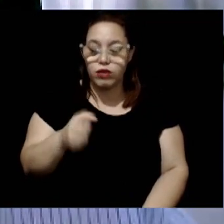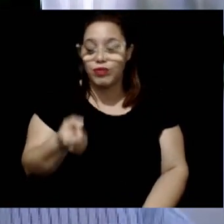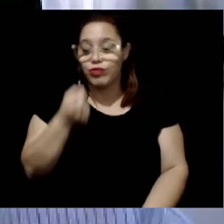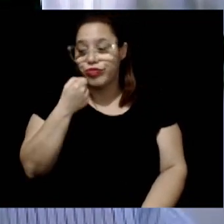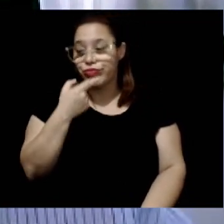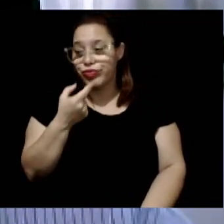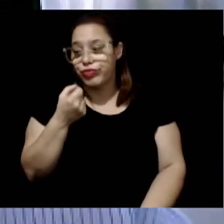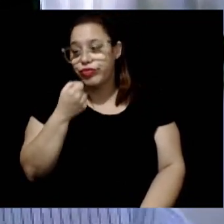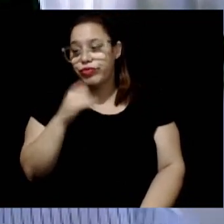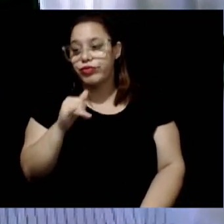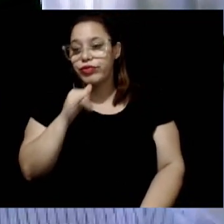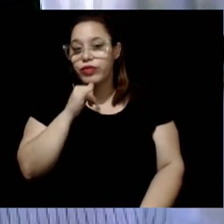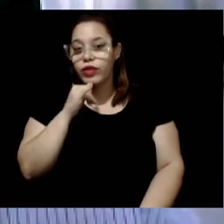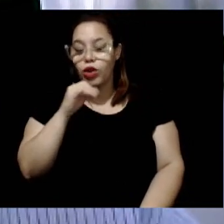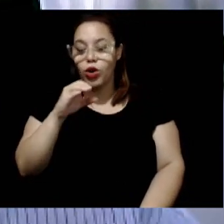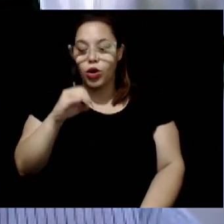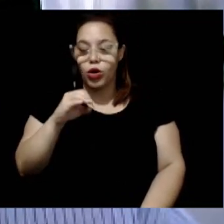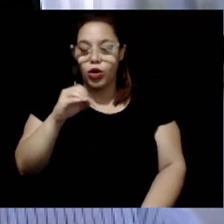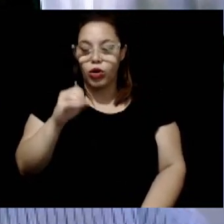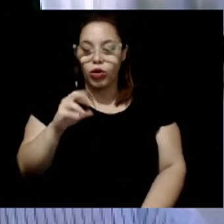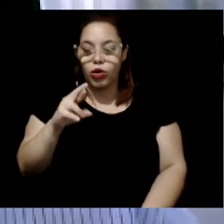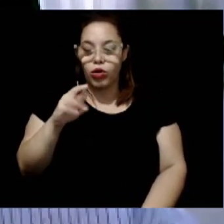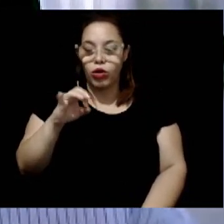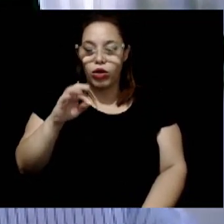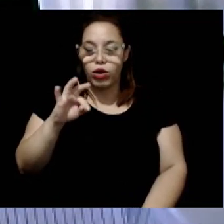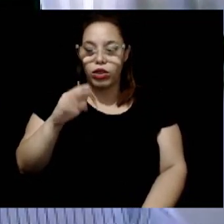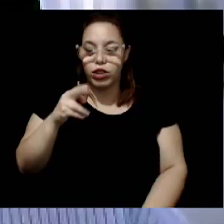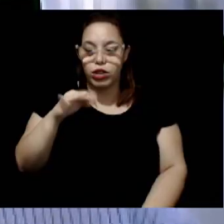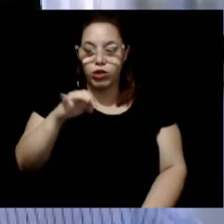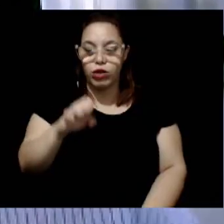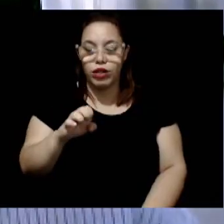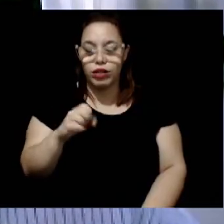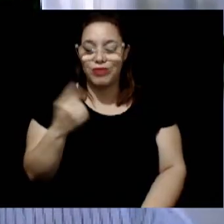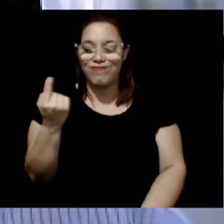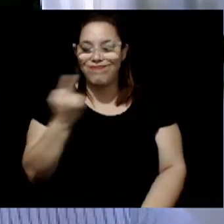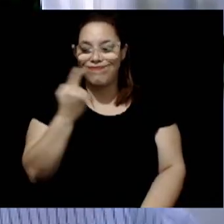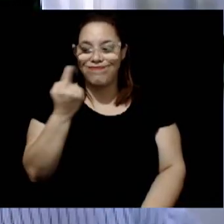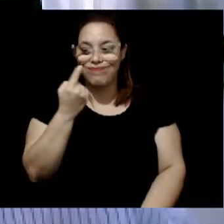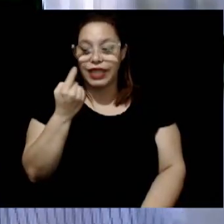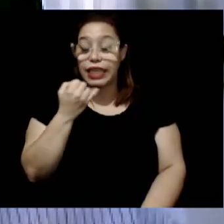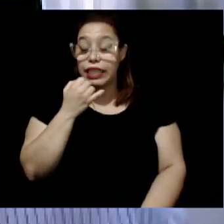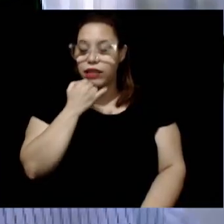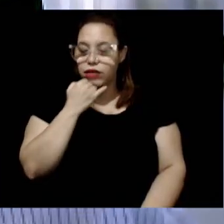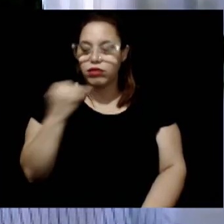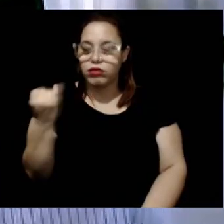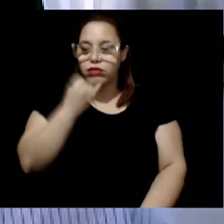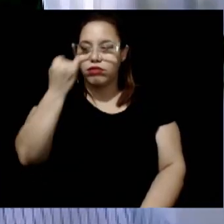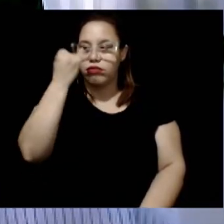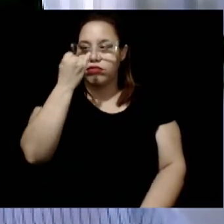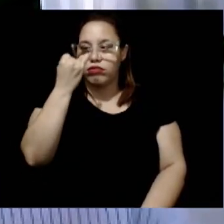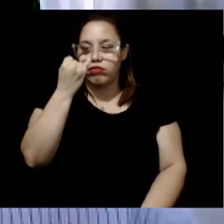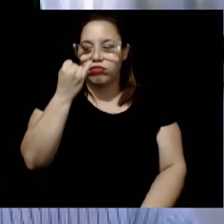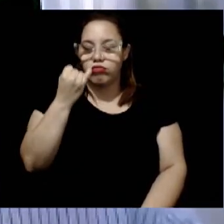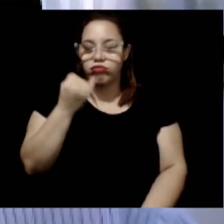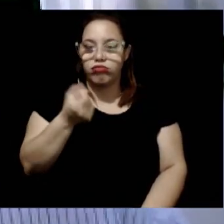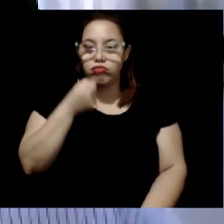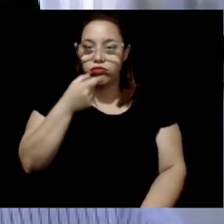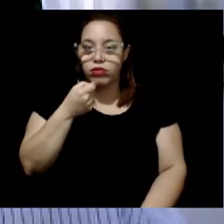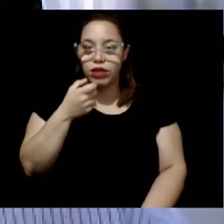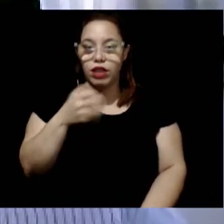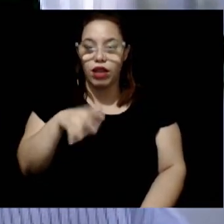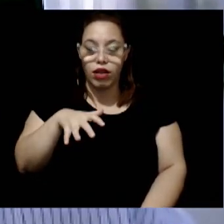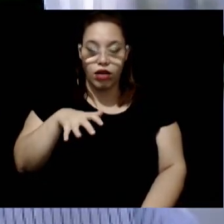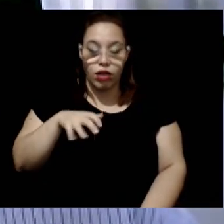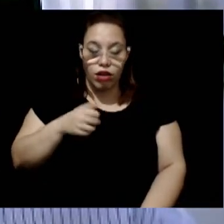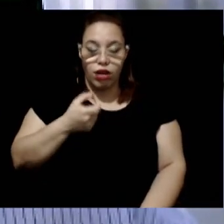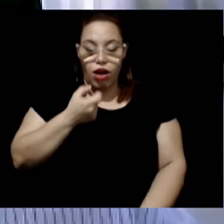do corticoide, que é um remédio importante na reumatologia, mas é importante, por exemplo, para quem tem asma, é importante